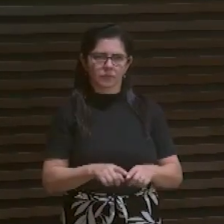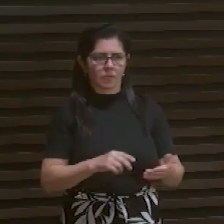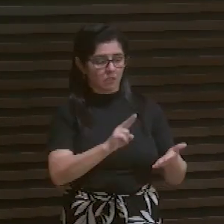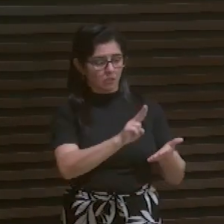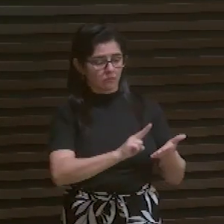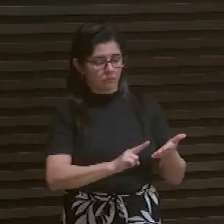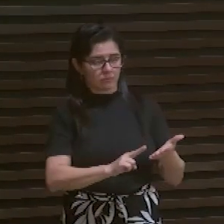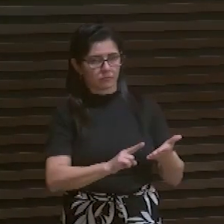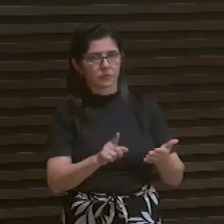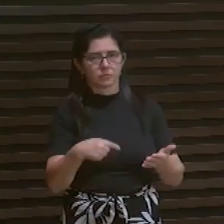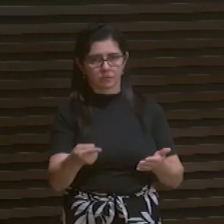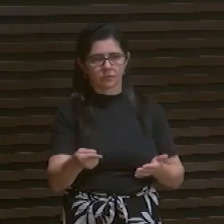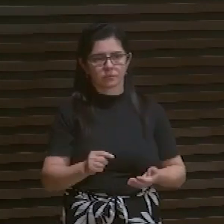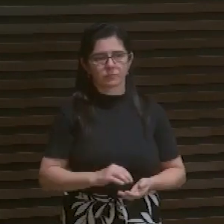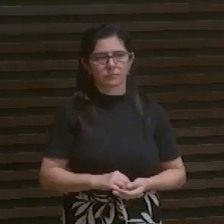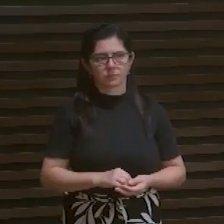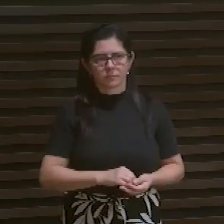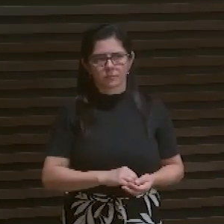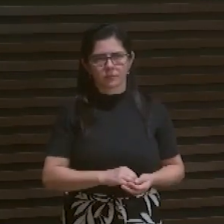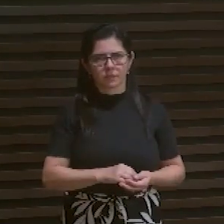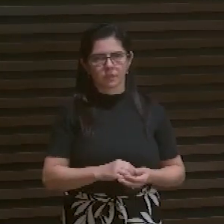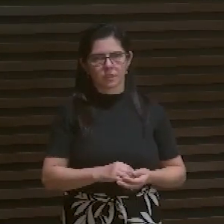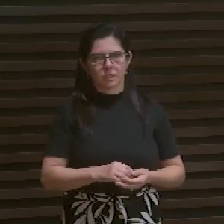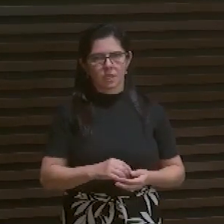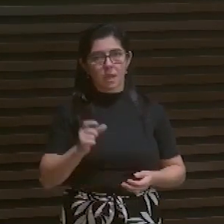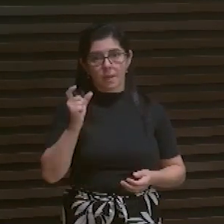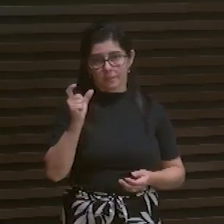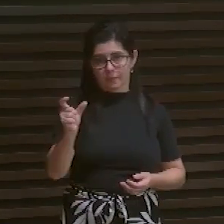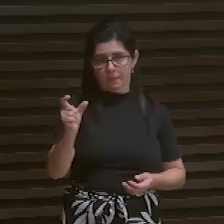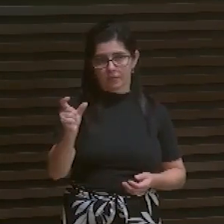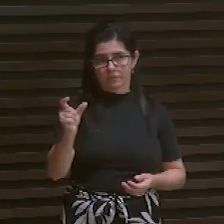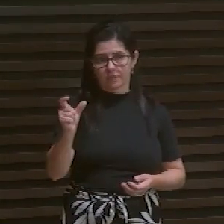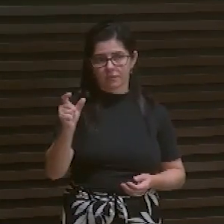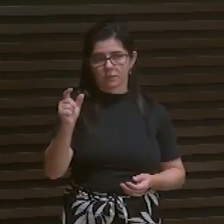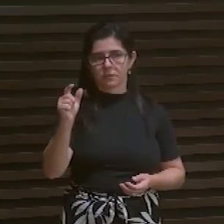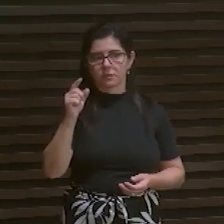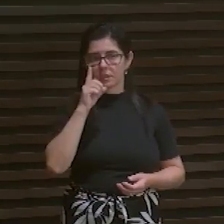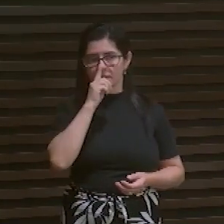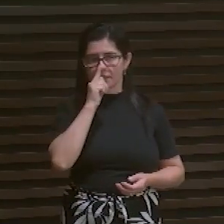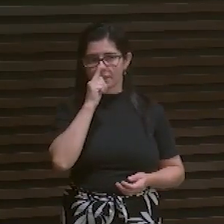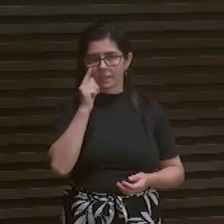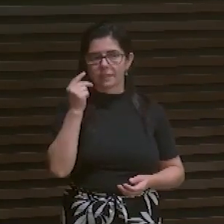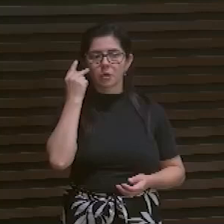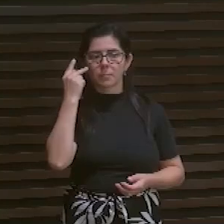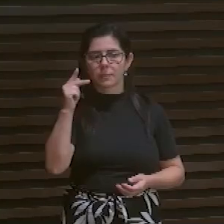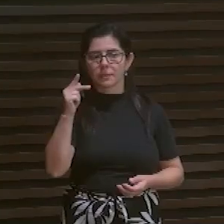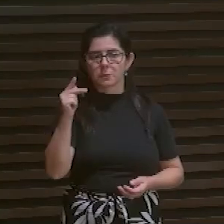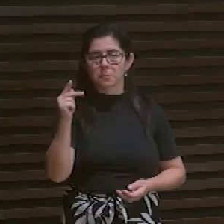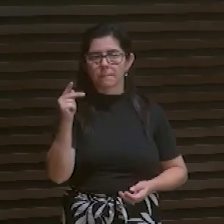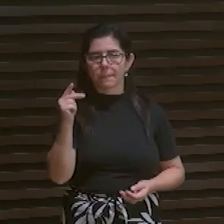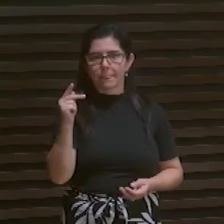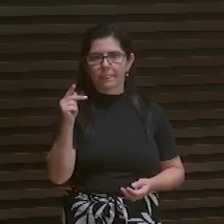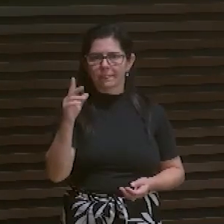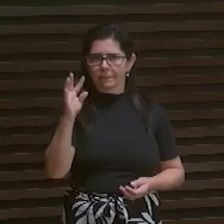próximo parágrafo para a gente entrar nesse ponto. A palavra grega para quem, que é tis, né? Esse